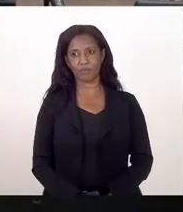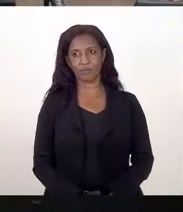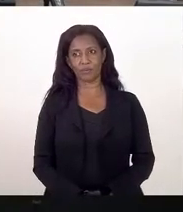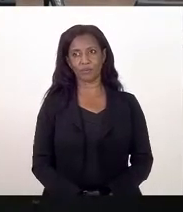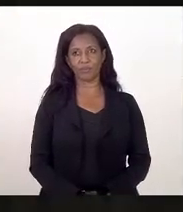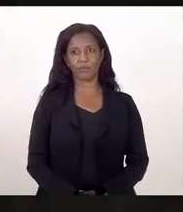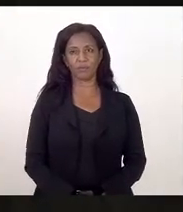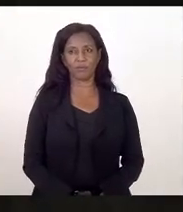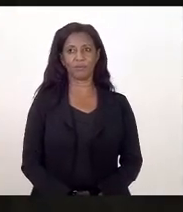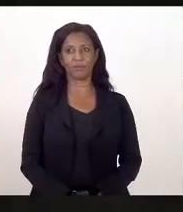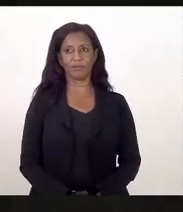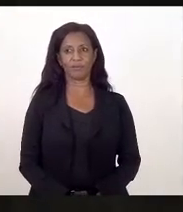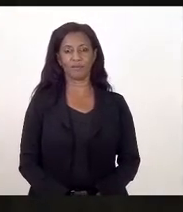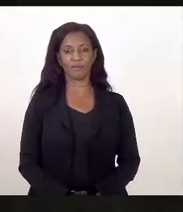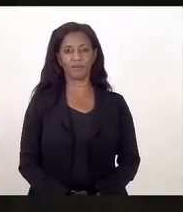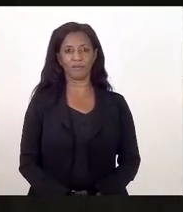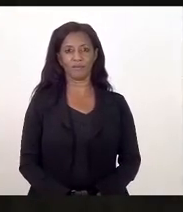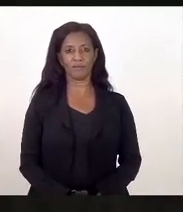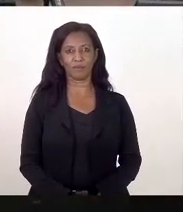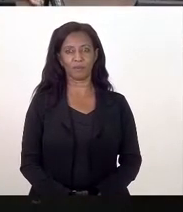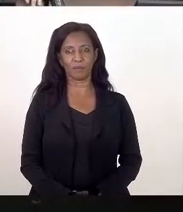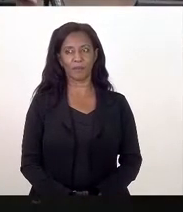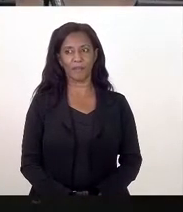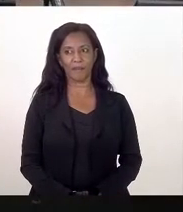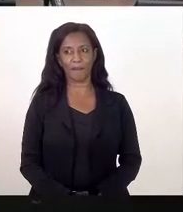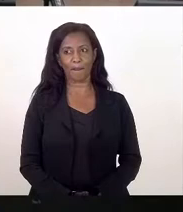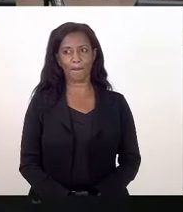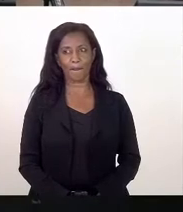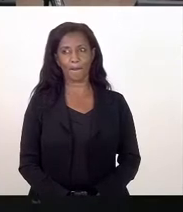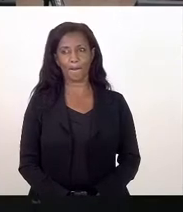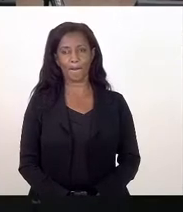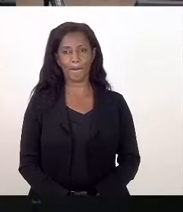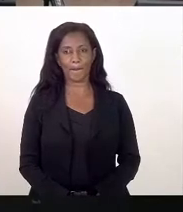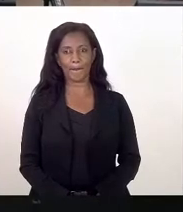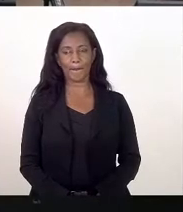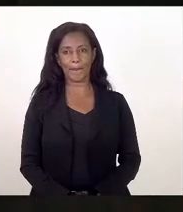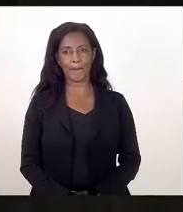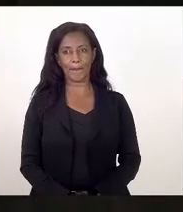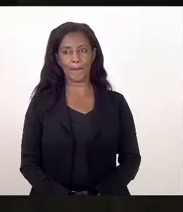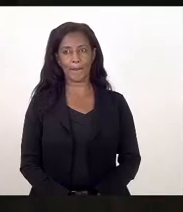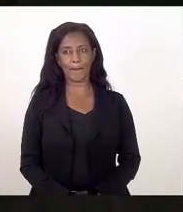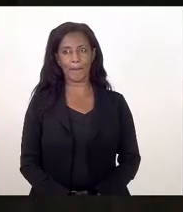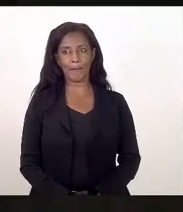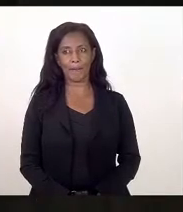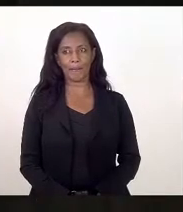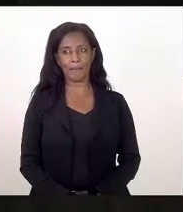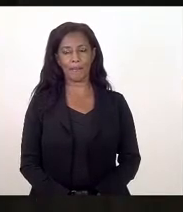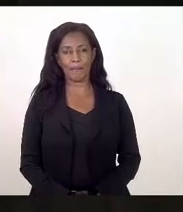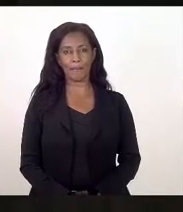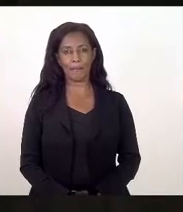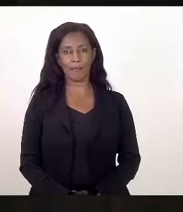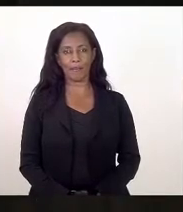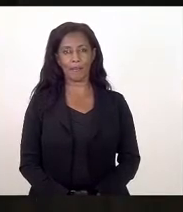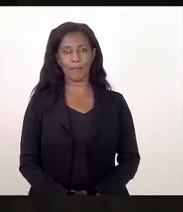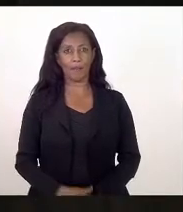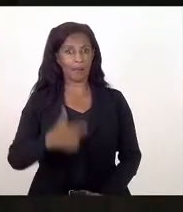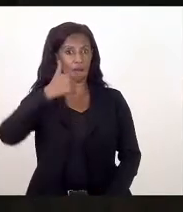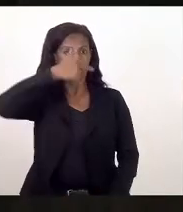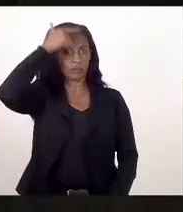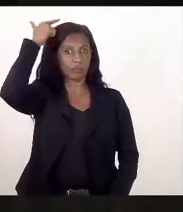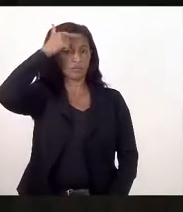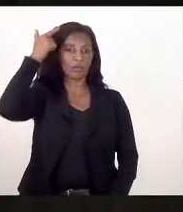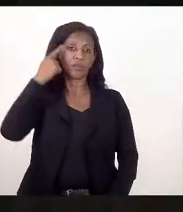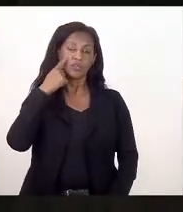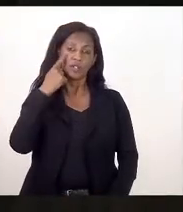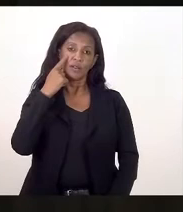O homem só vive dormindo. Mas, vossa excelência, não tem aumento de despesas. O deputado Luz Paulo viu pela comissão de